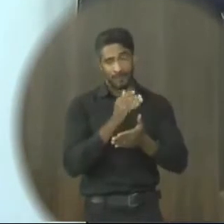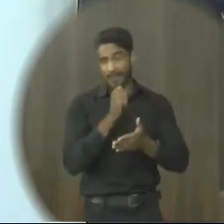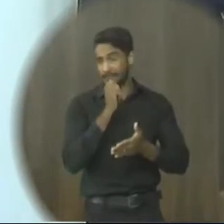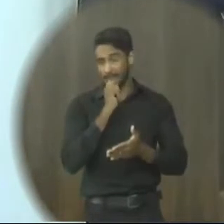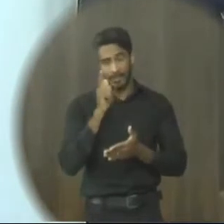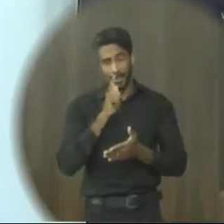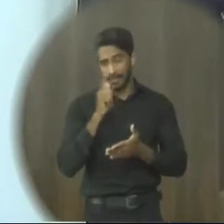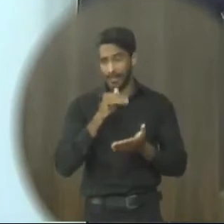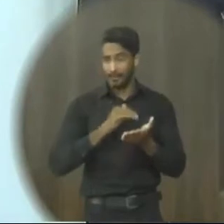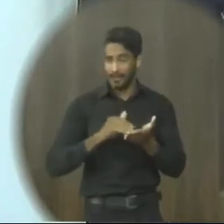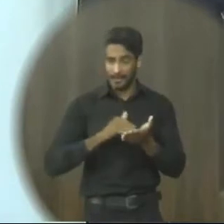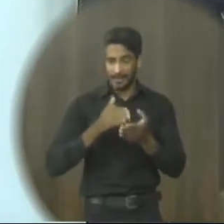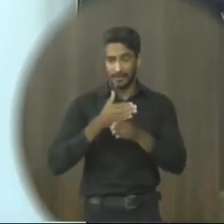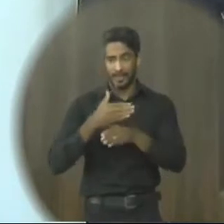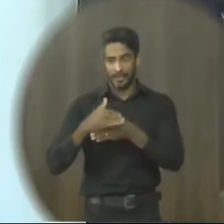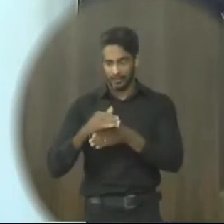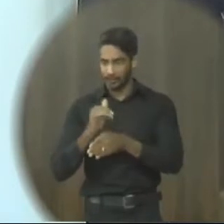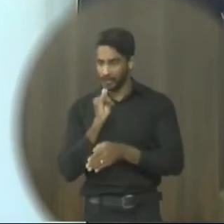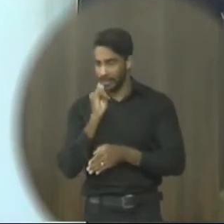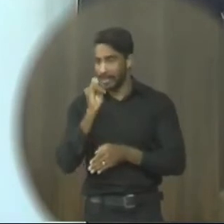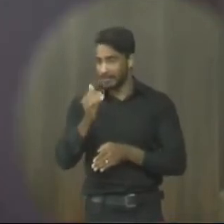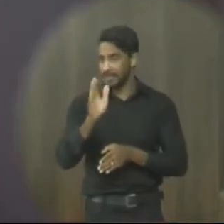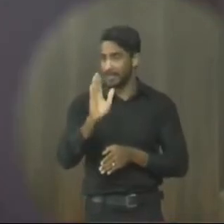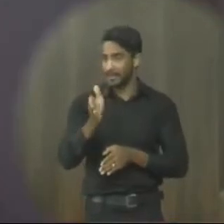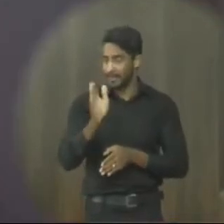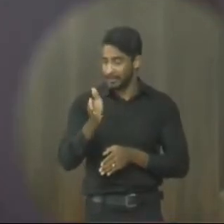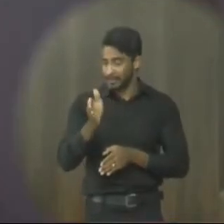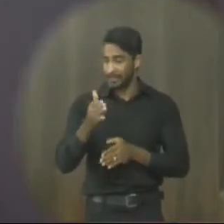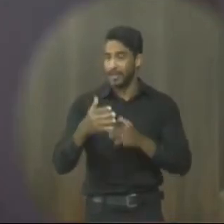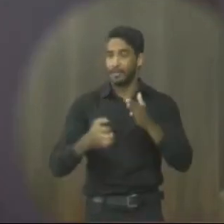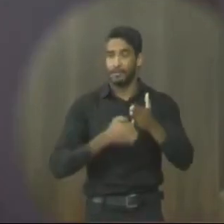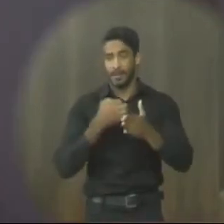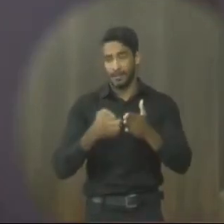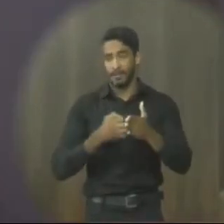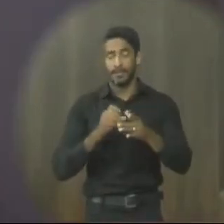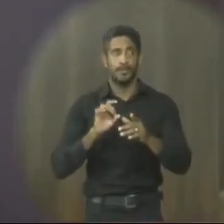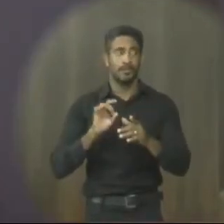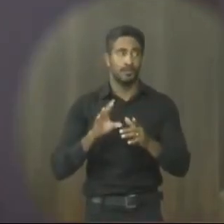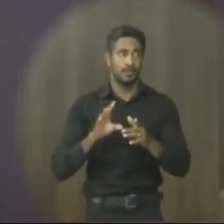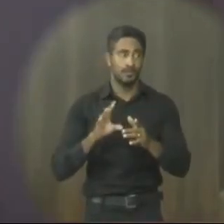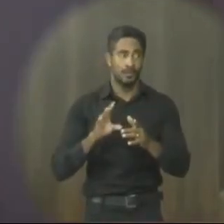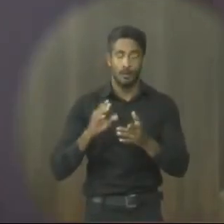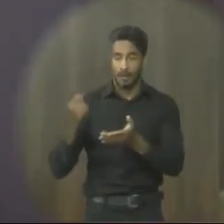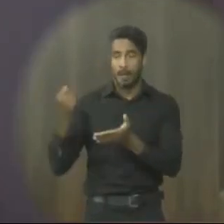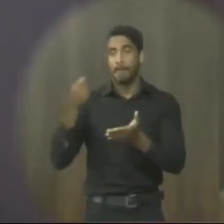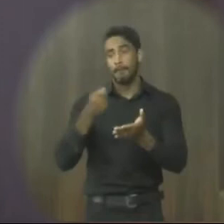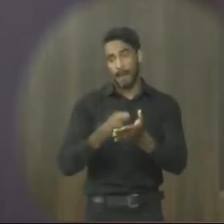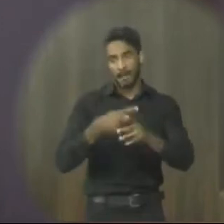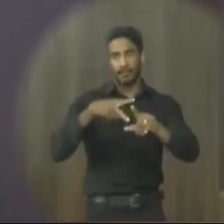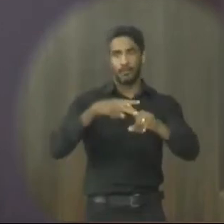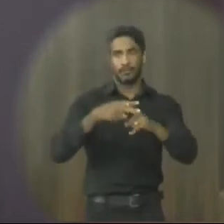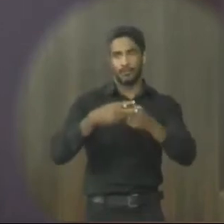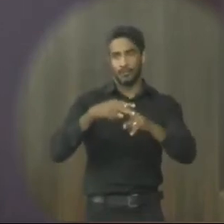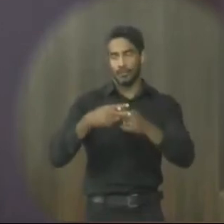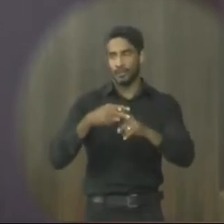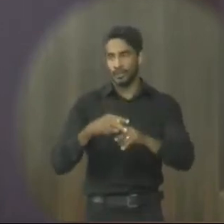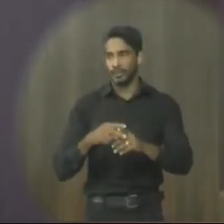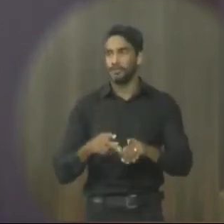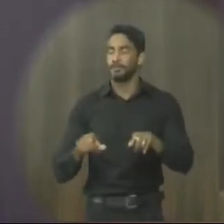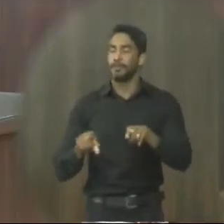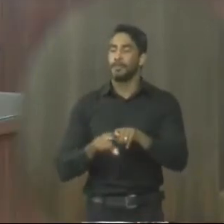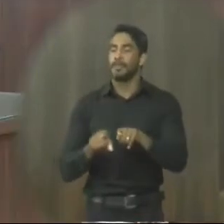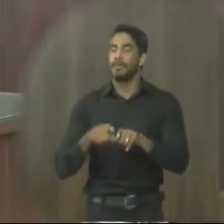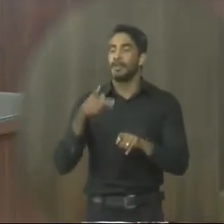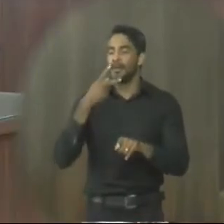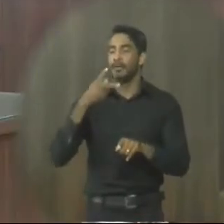Obras. Já foi notificada e a empresa só recebe quando fazer a correção. Certo. O senhor falou aí da rua